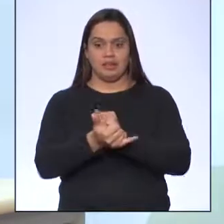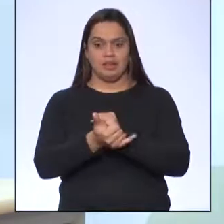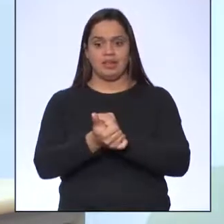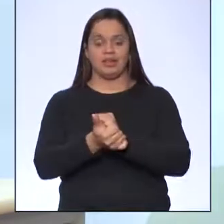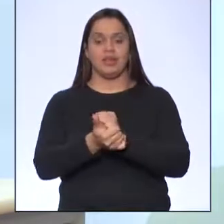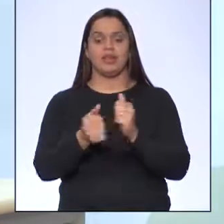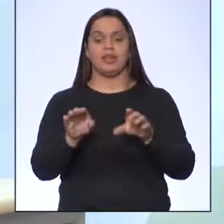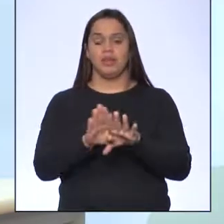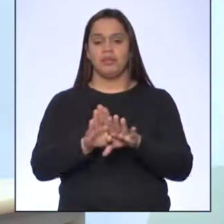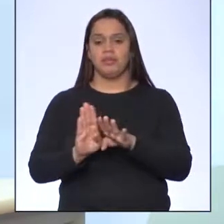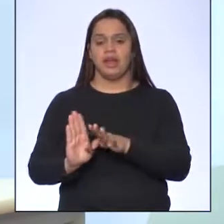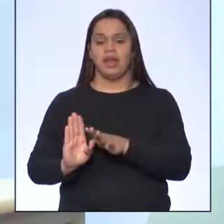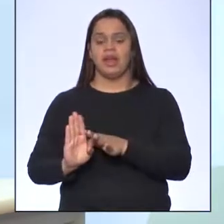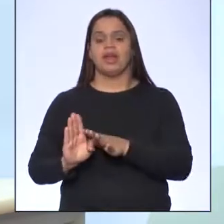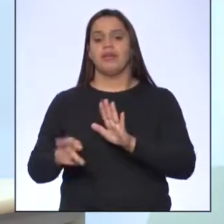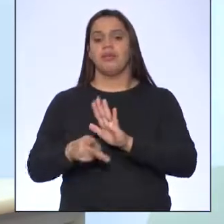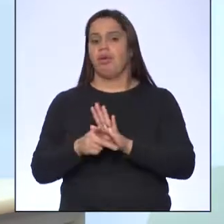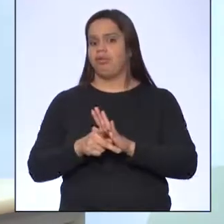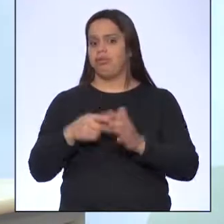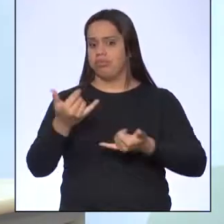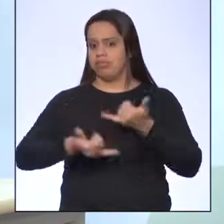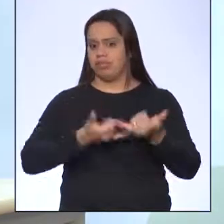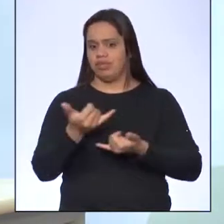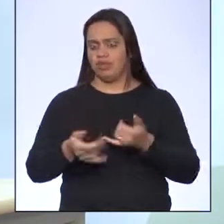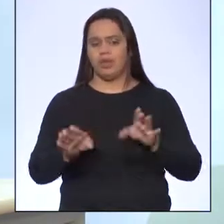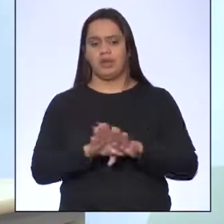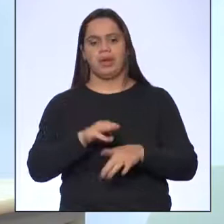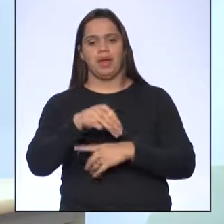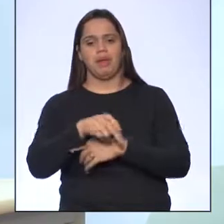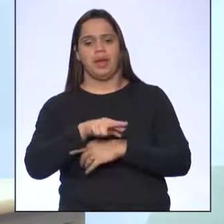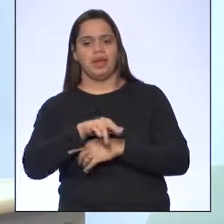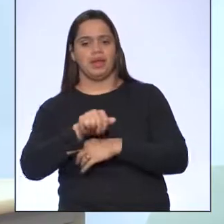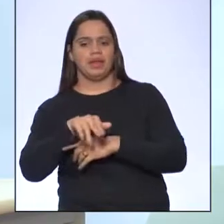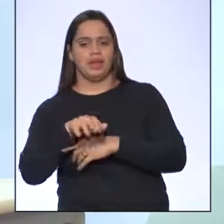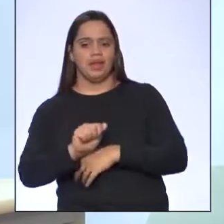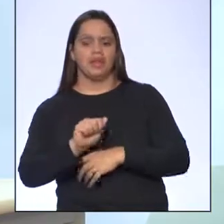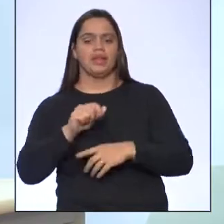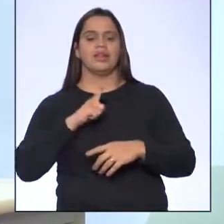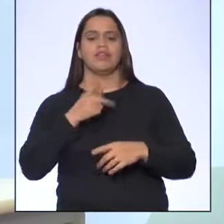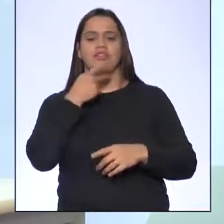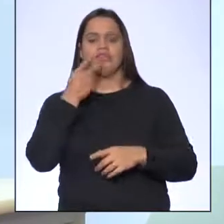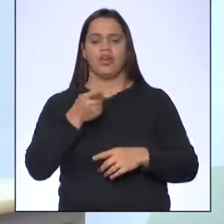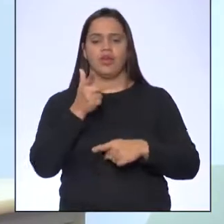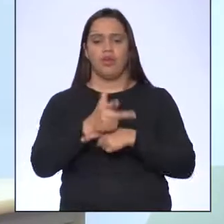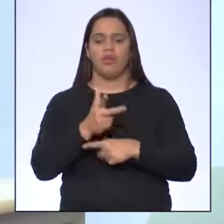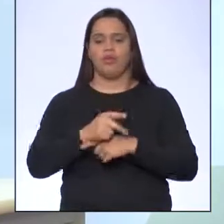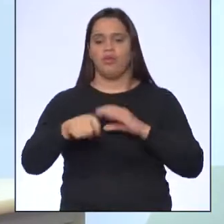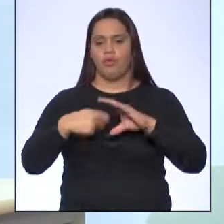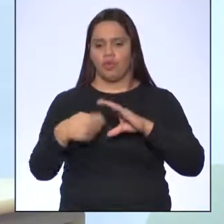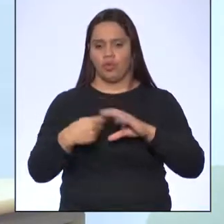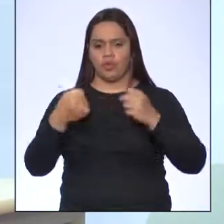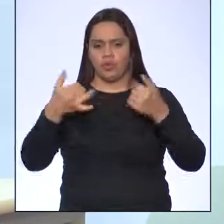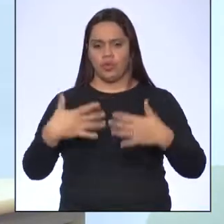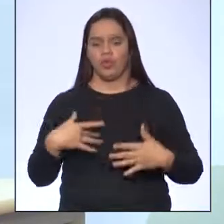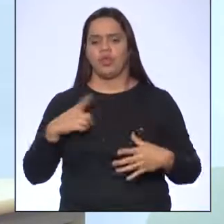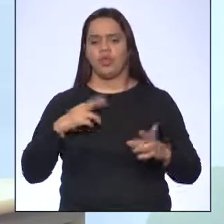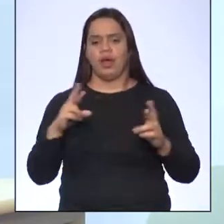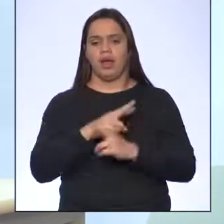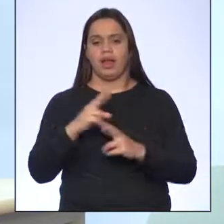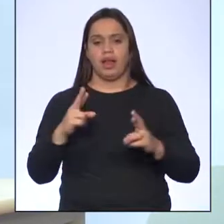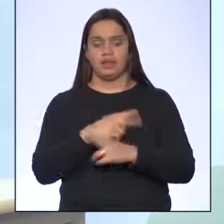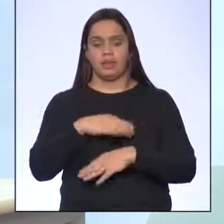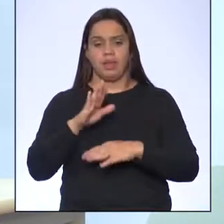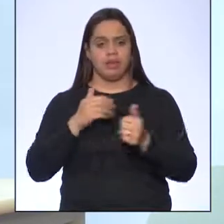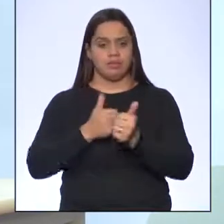ou como os que a Mariana citou no vídeo, né, que tem uma relação mais próxima com o Brasil. Então, só para a gente citar